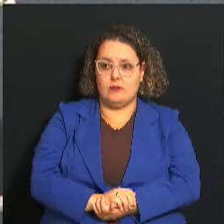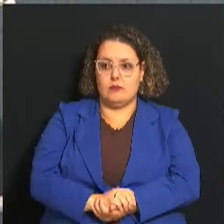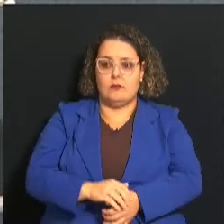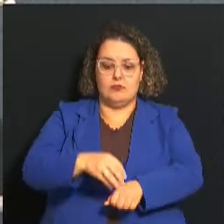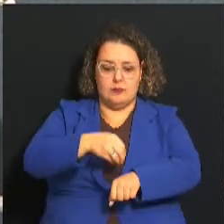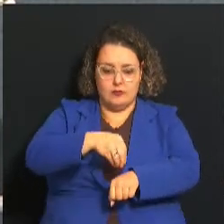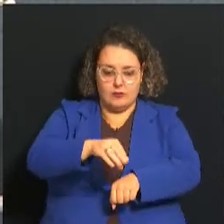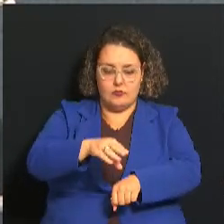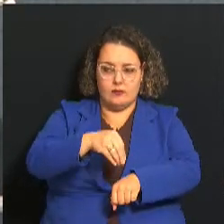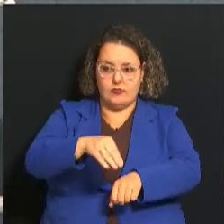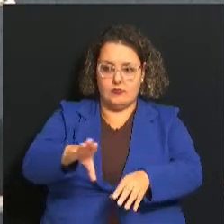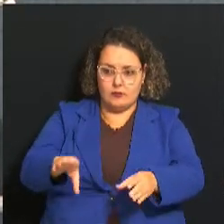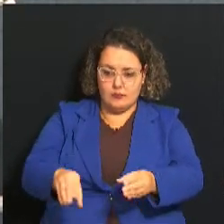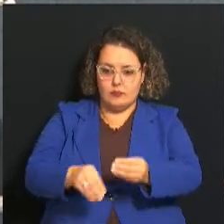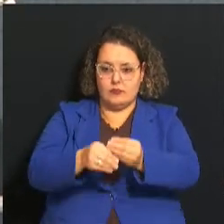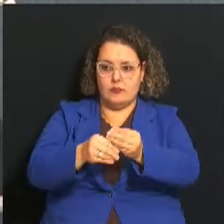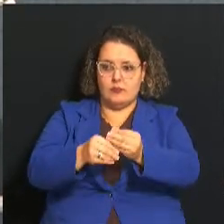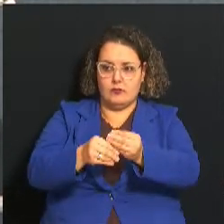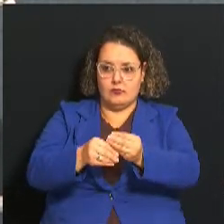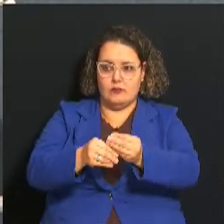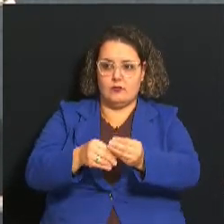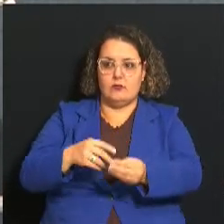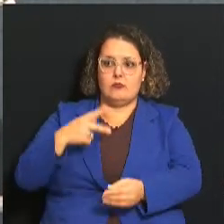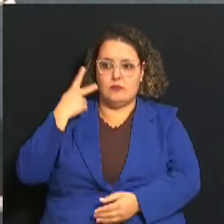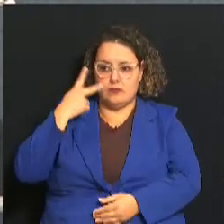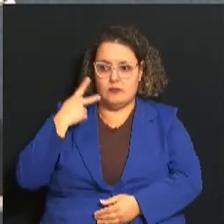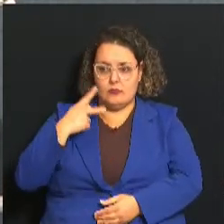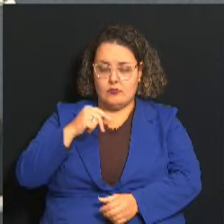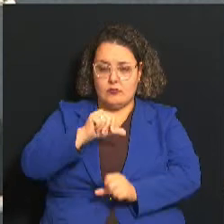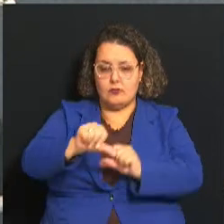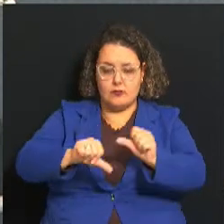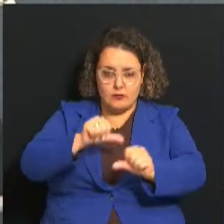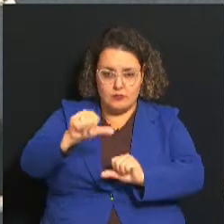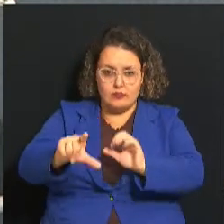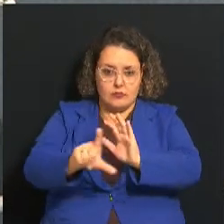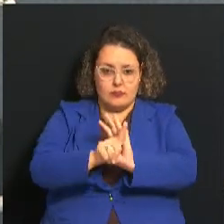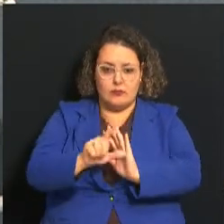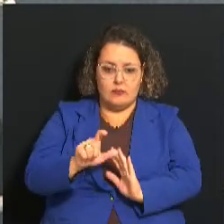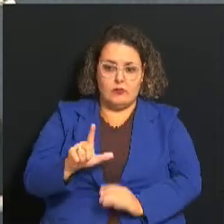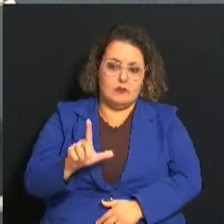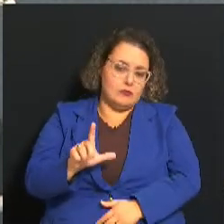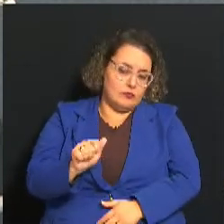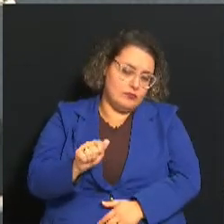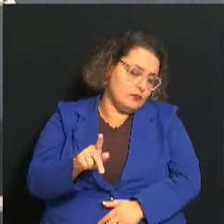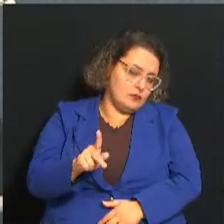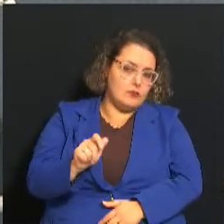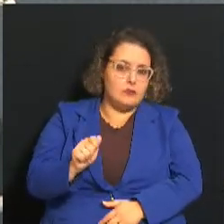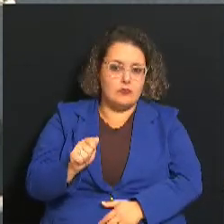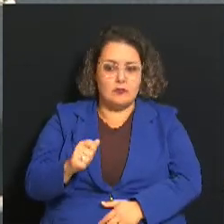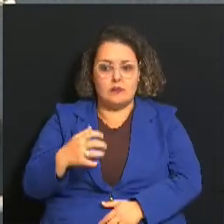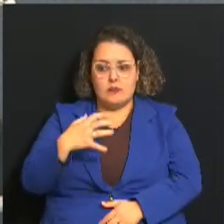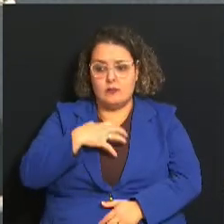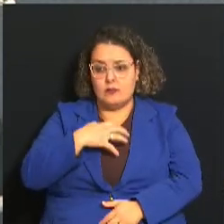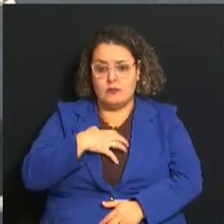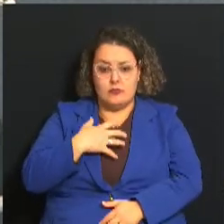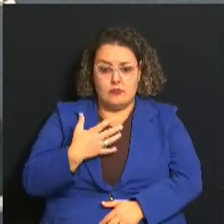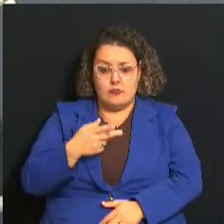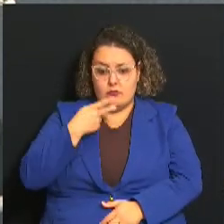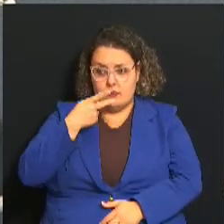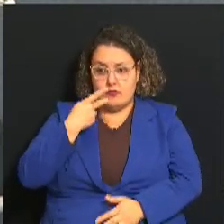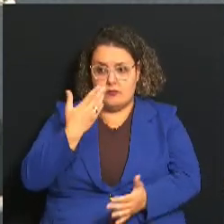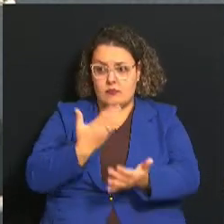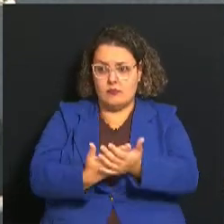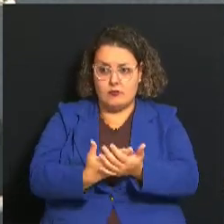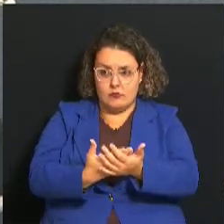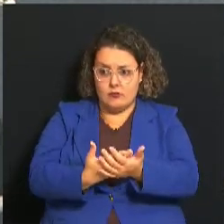as emendas parlamentares relativas às modificações da lei da APA, de uma forma que eu confesso que eu perdi o